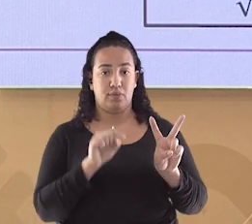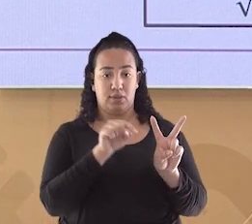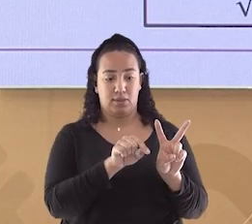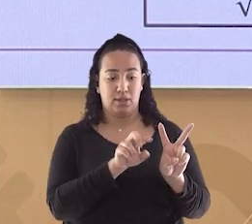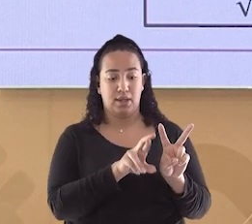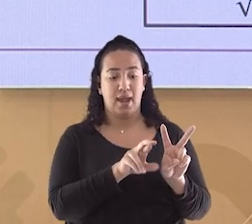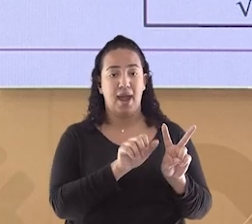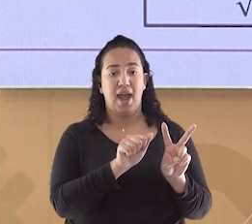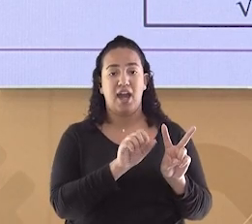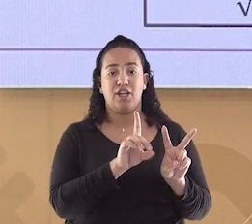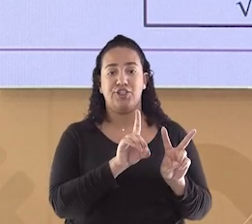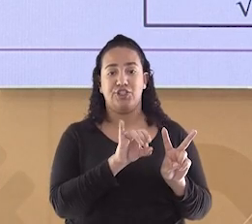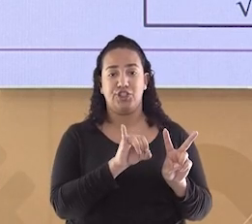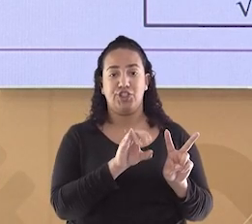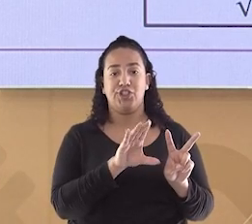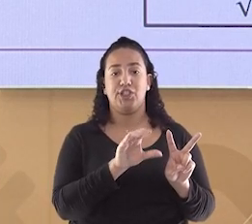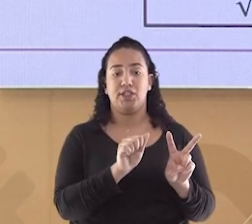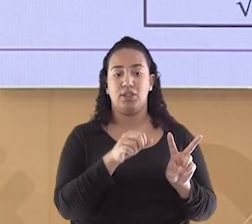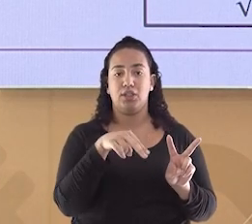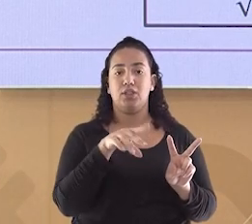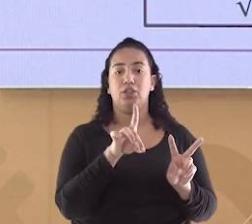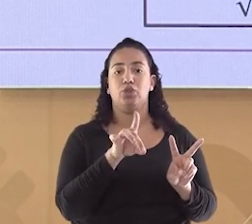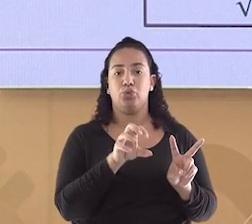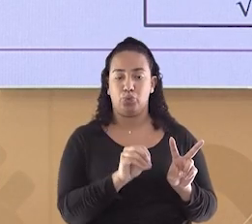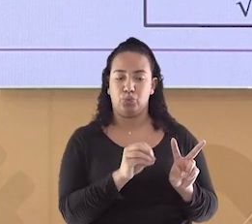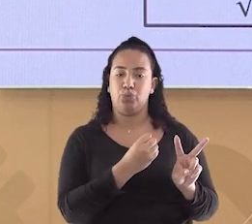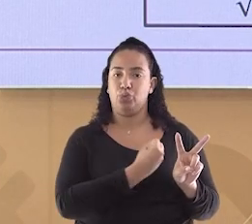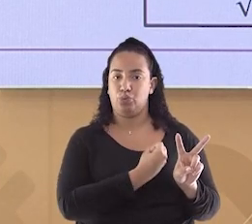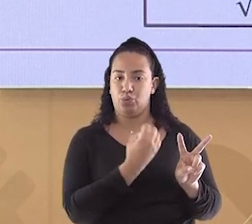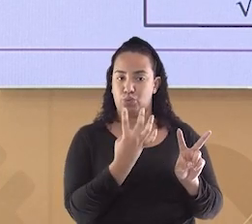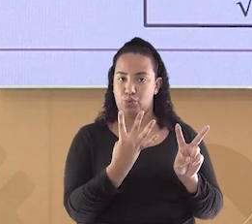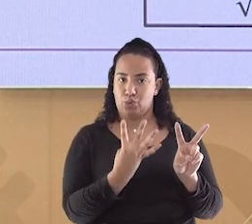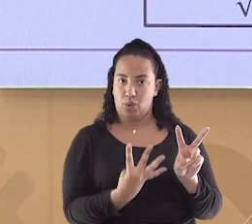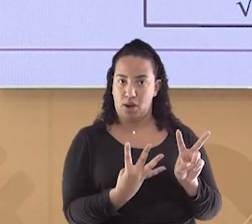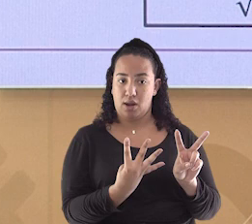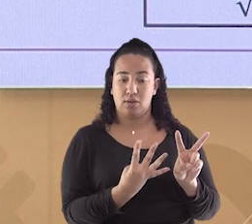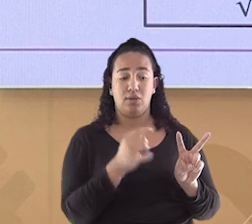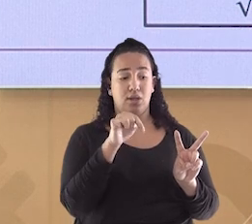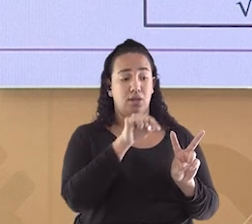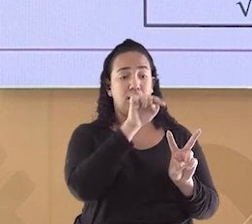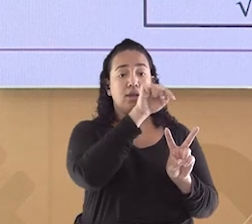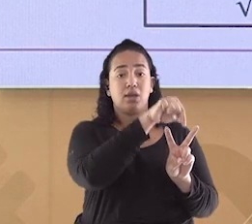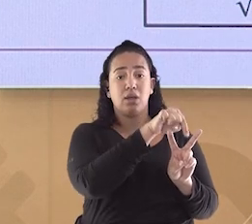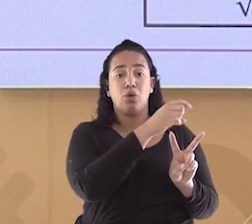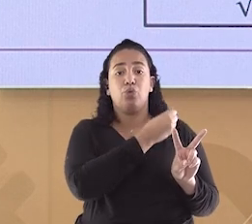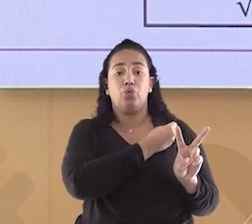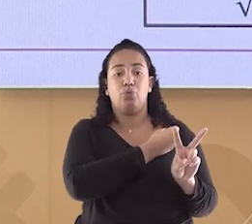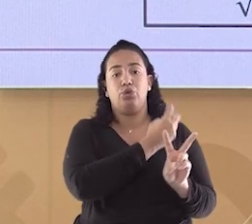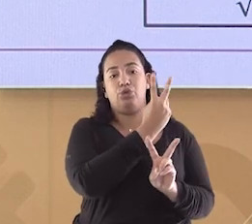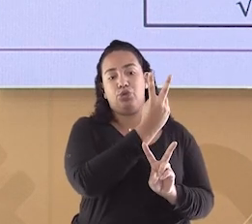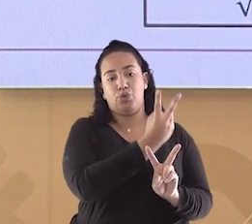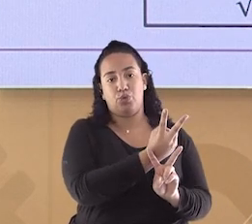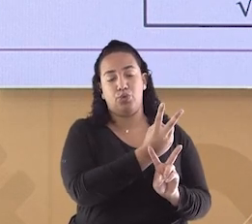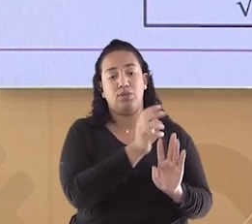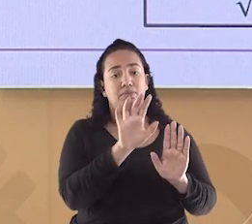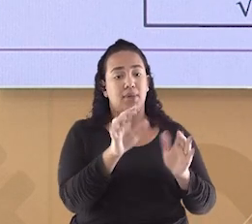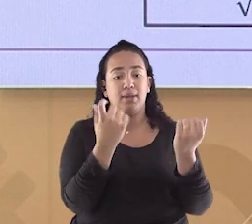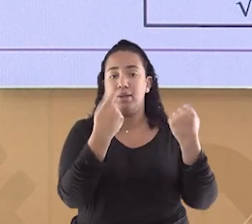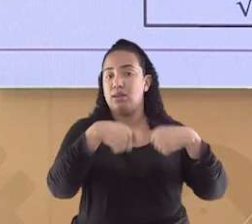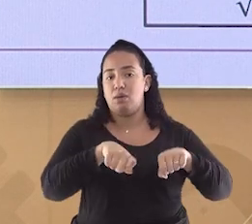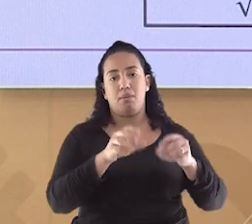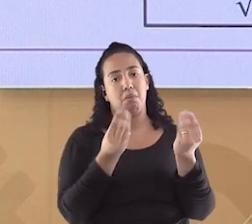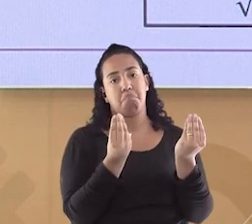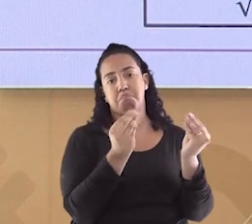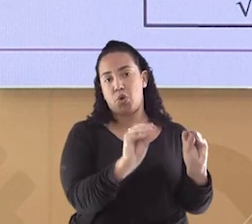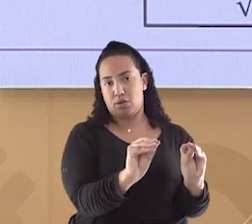radicando é 4. E por se tratar de uma raiz quadrada, o índice vai ser 2. E ele não precisa